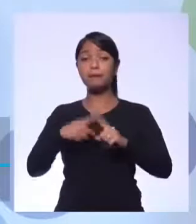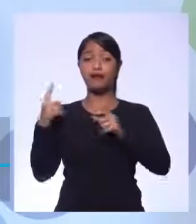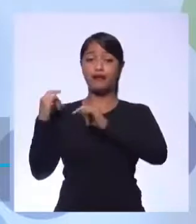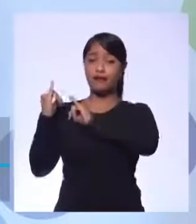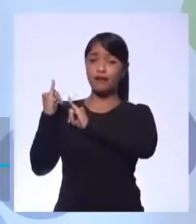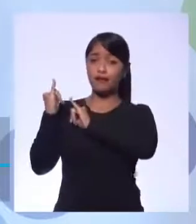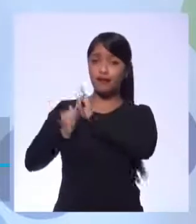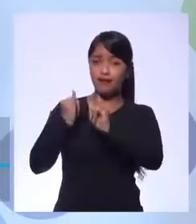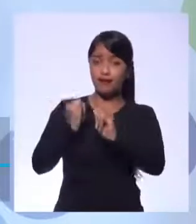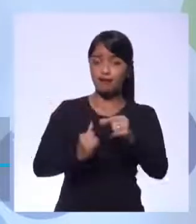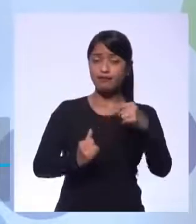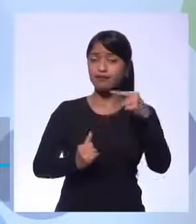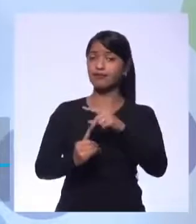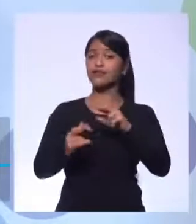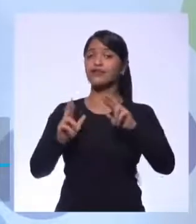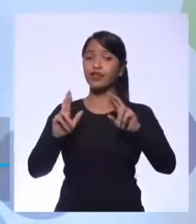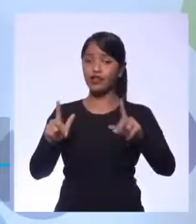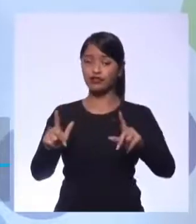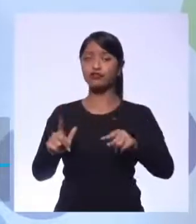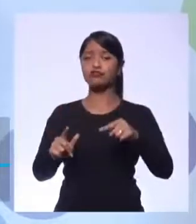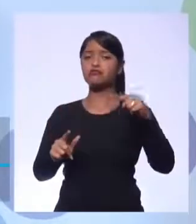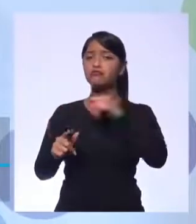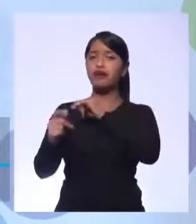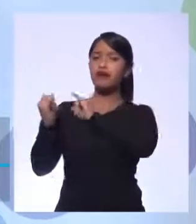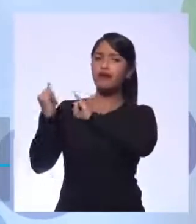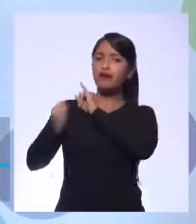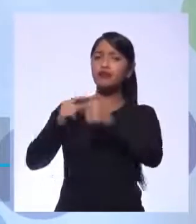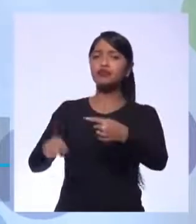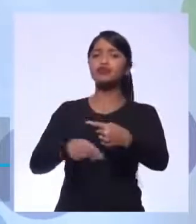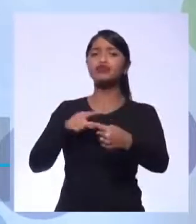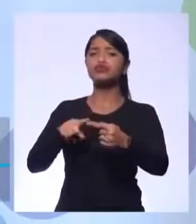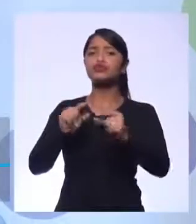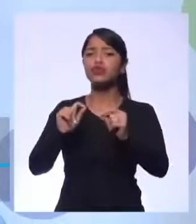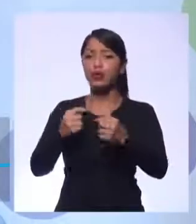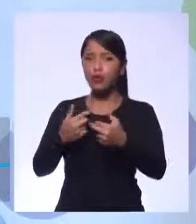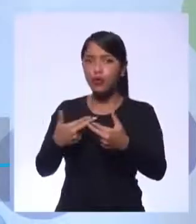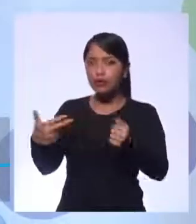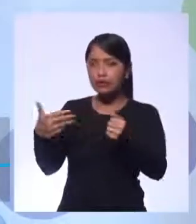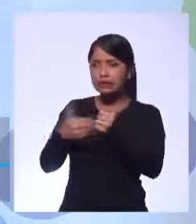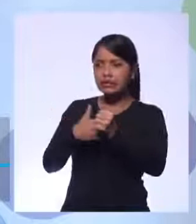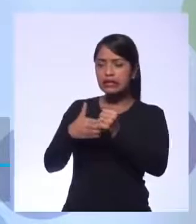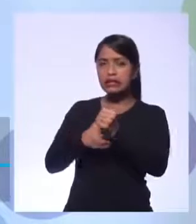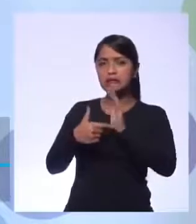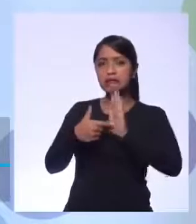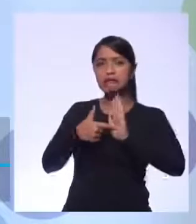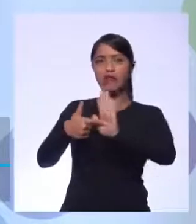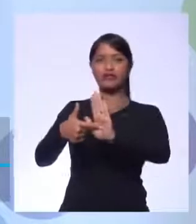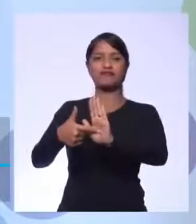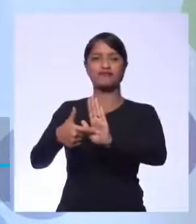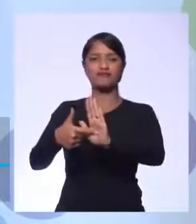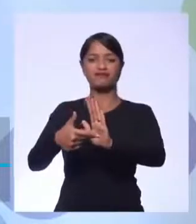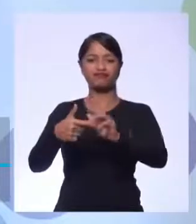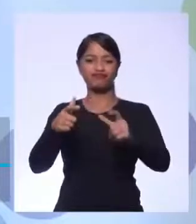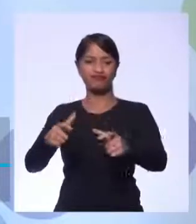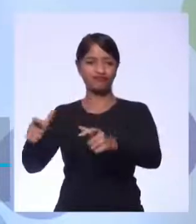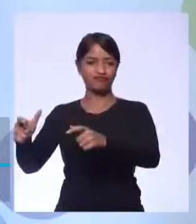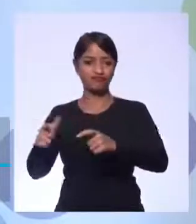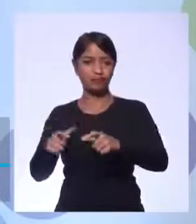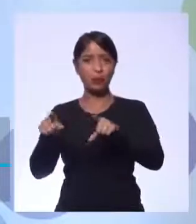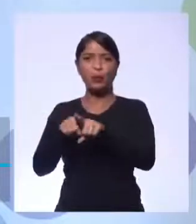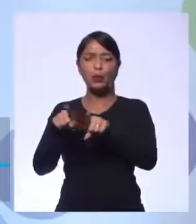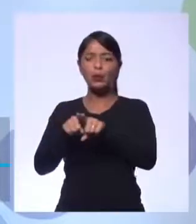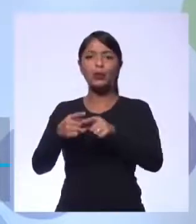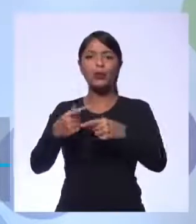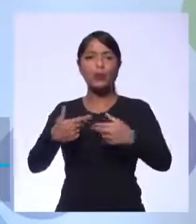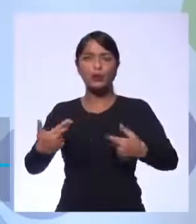diferente, porque a função dela é mais expor os fatos misteriosos de determinadas regiões, as coisas sobrenaturais